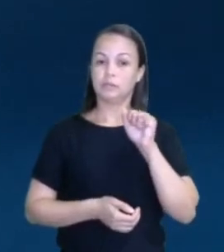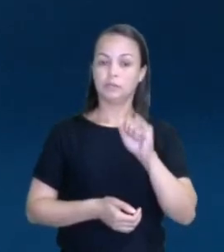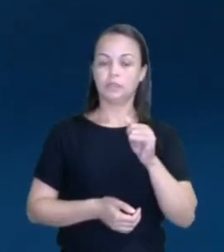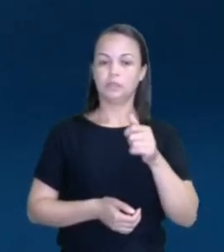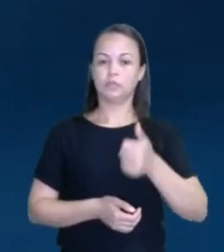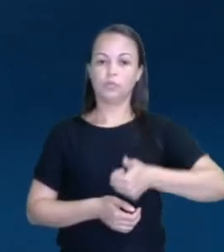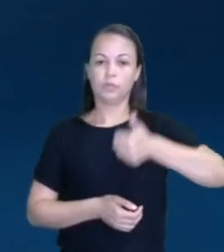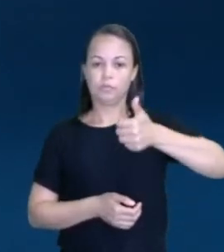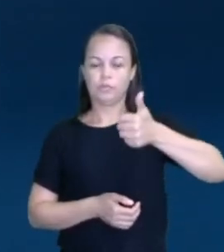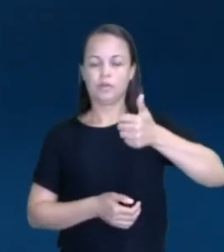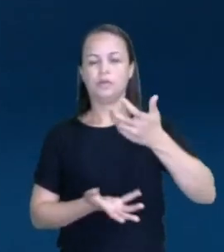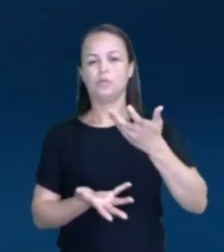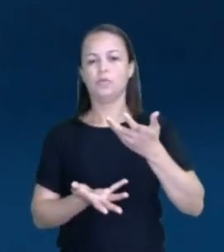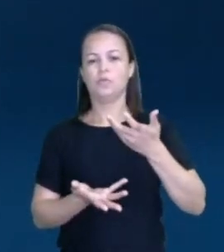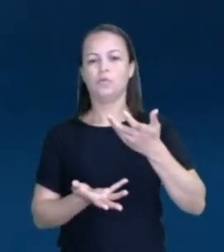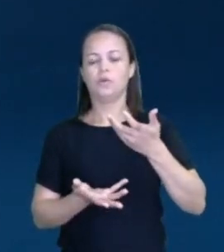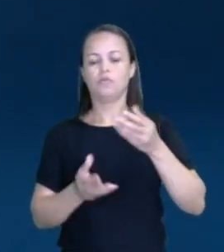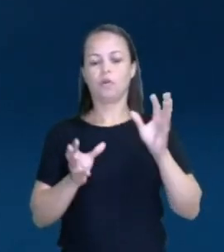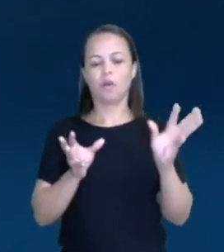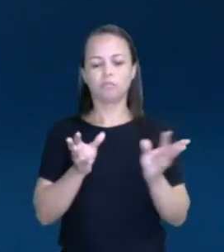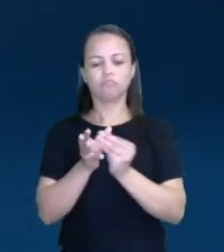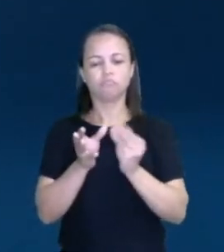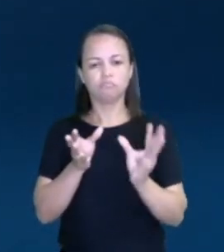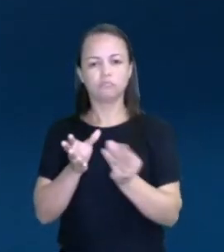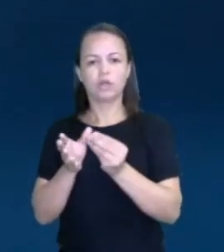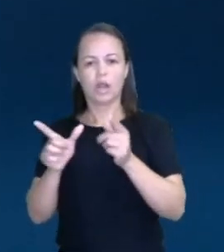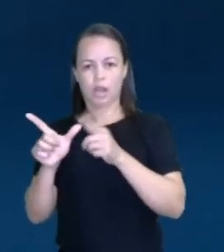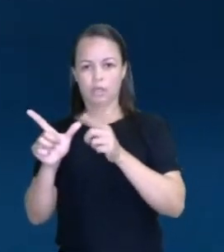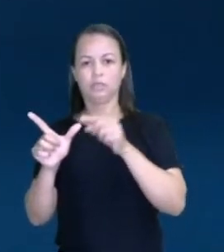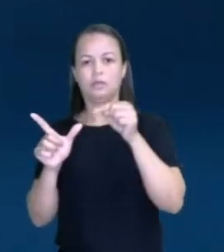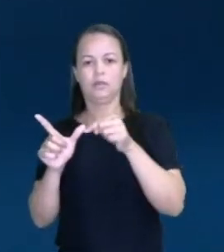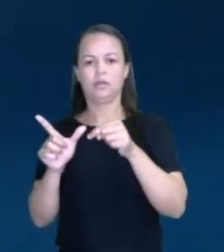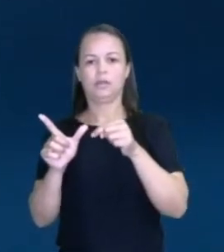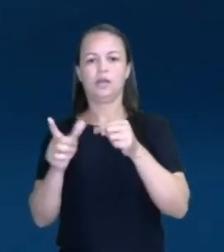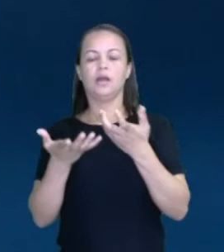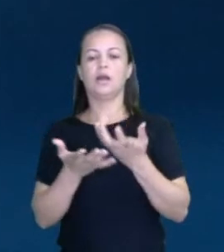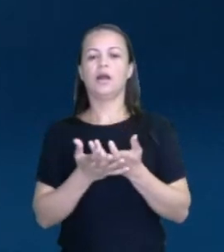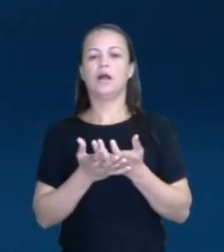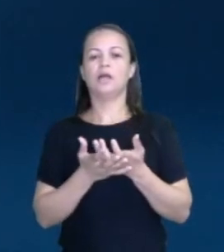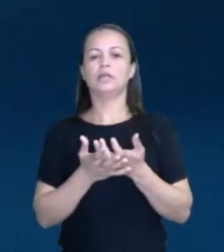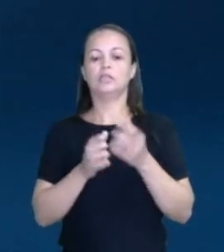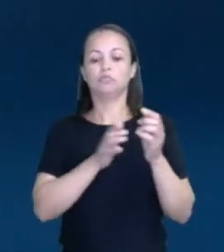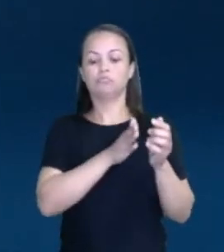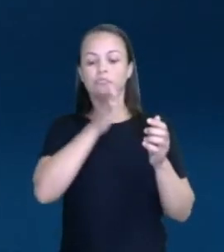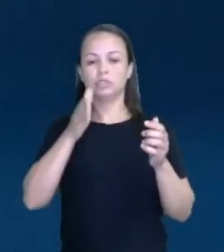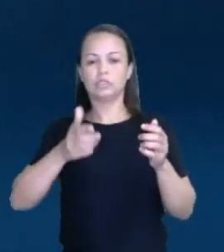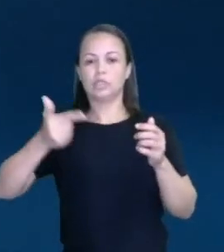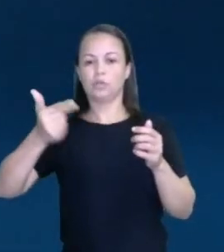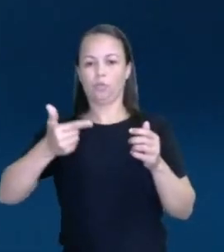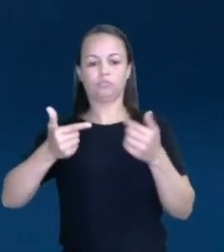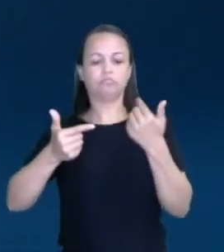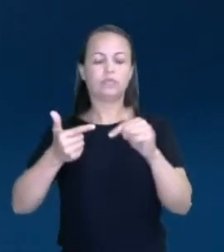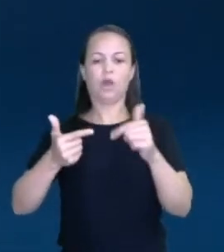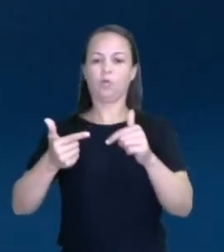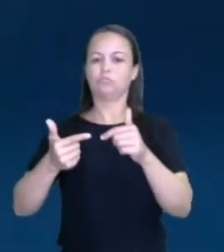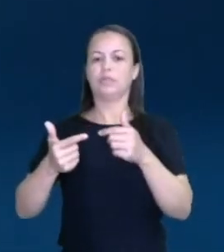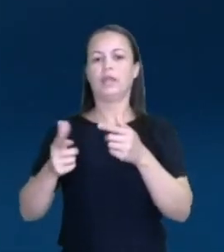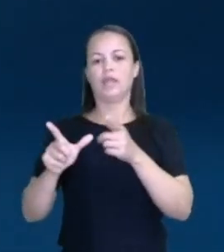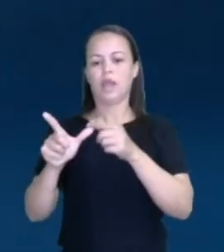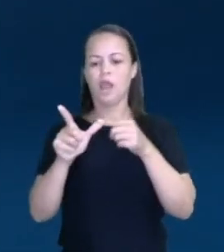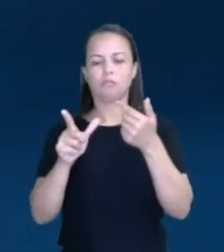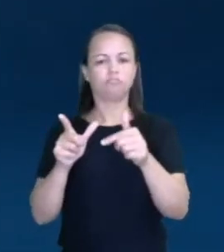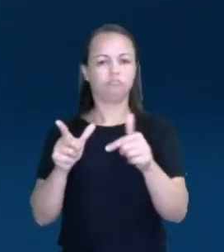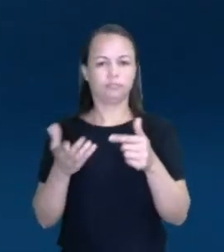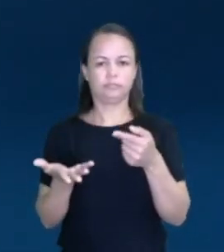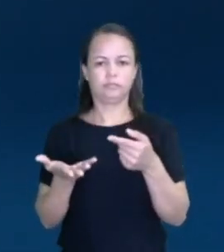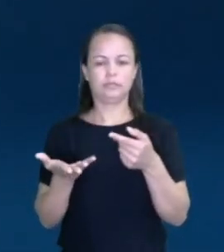membro eu vou colocar os termos que têm letra, no segundo membro eu vou colocar os termos que não têm letra. Que nesse caso